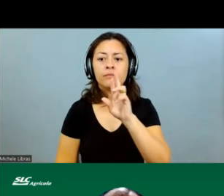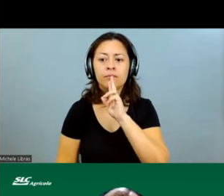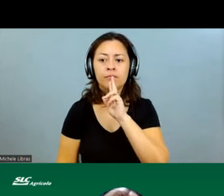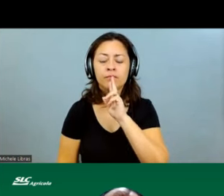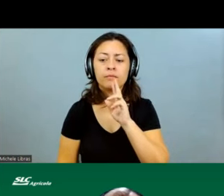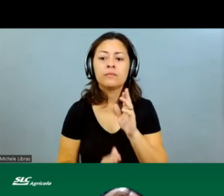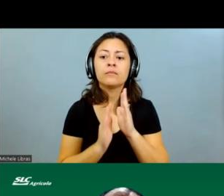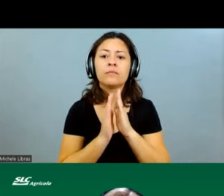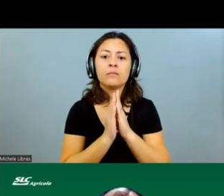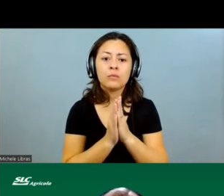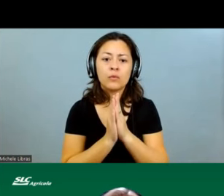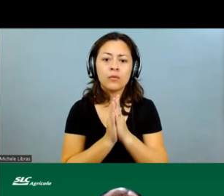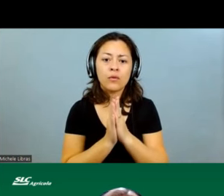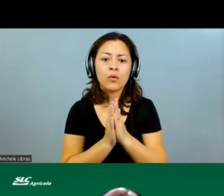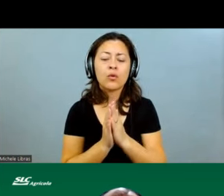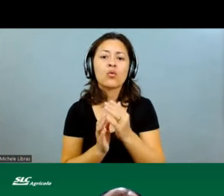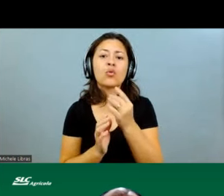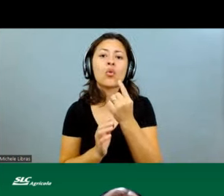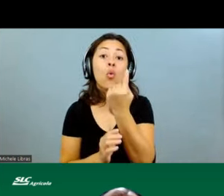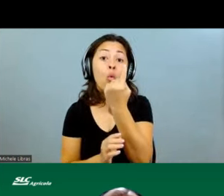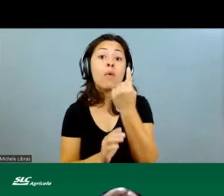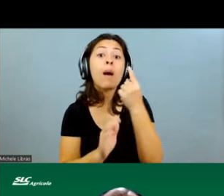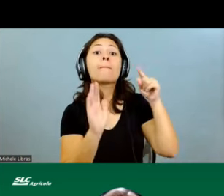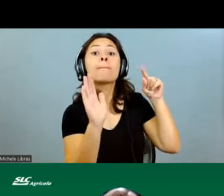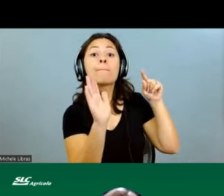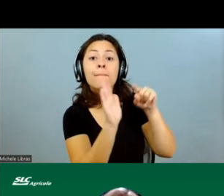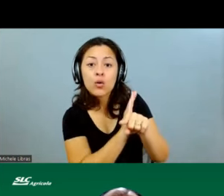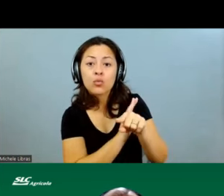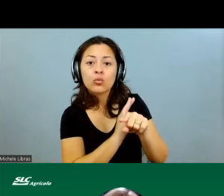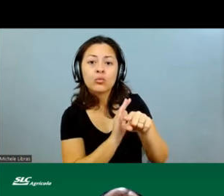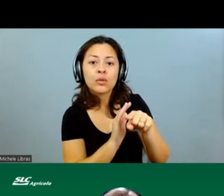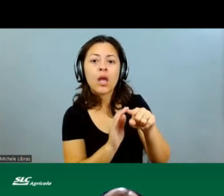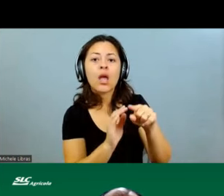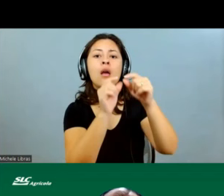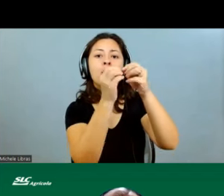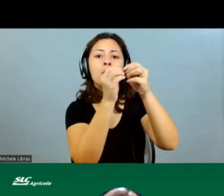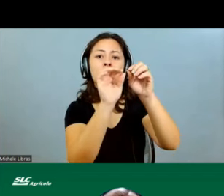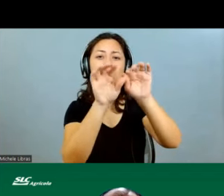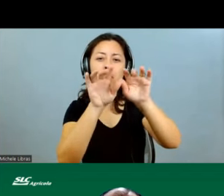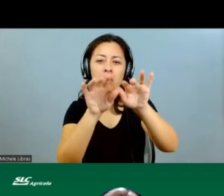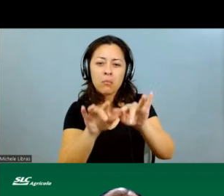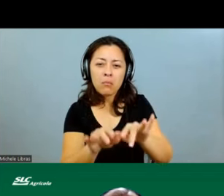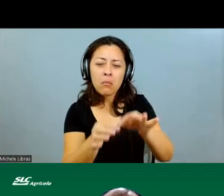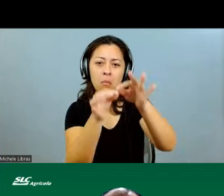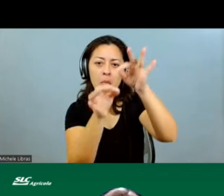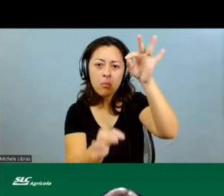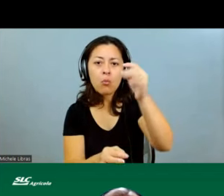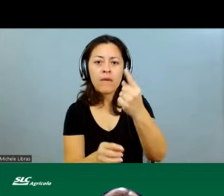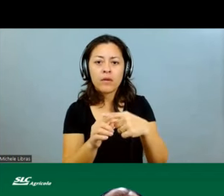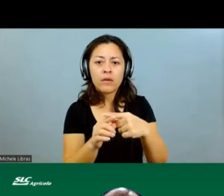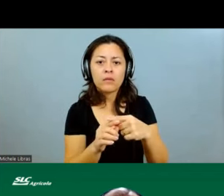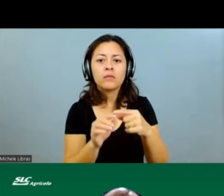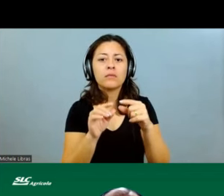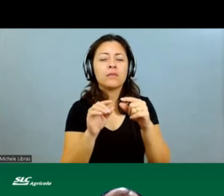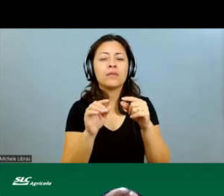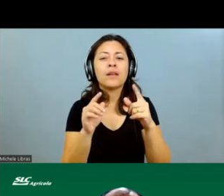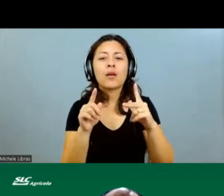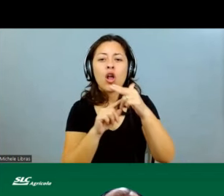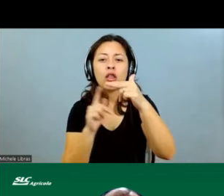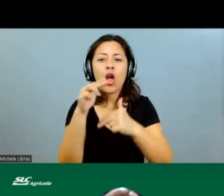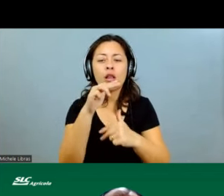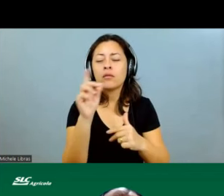escrito de uma só vez aguardando a resposta da companhia Lembrando que para fazer perguntas solicitamos que sejam